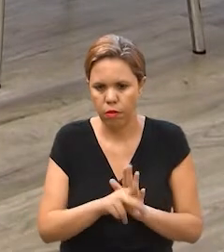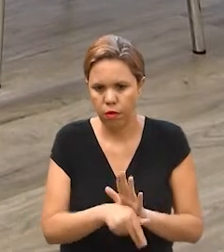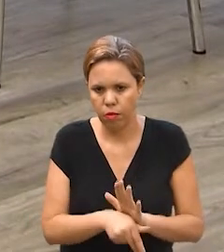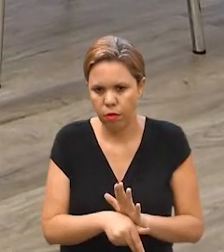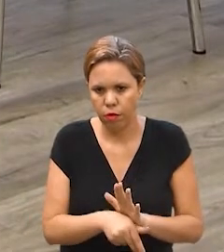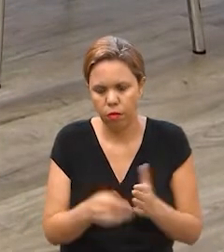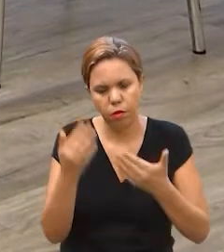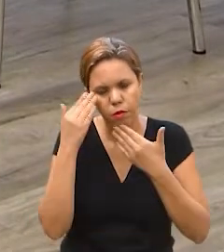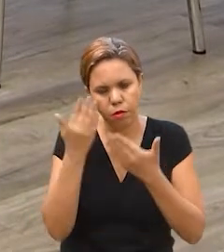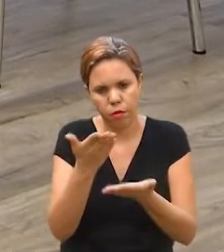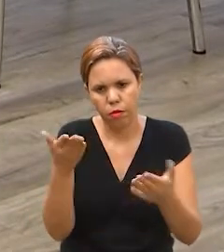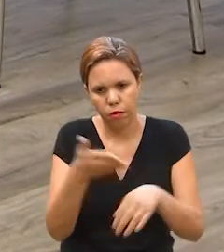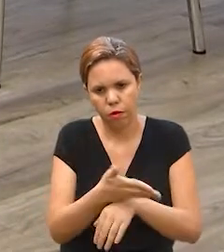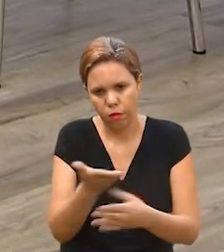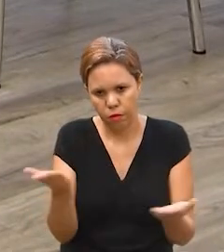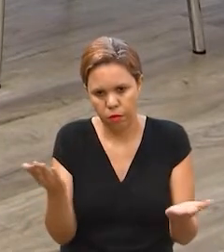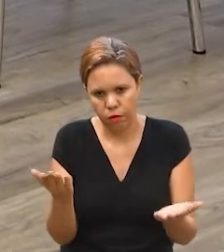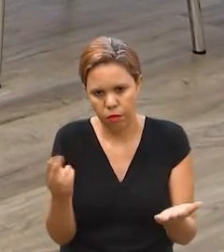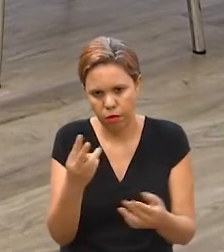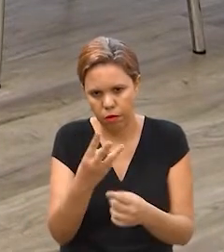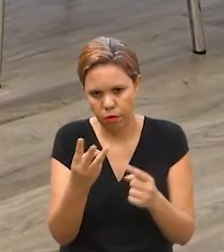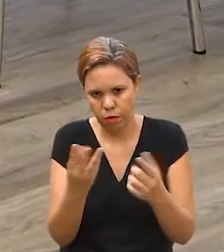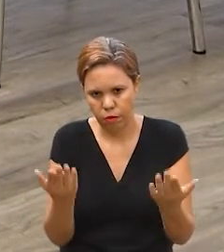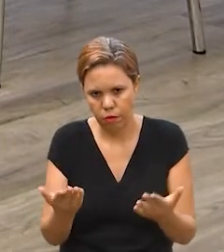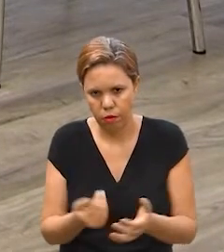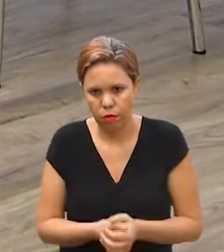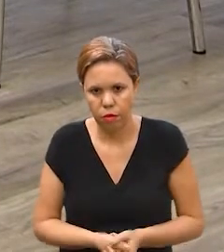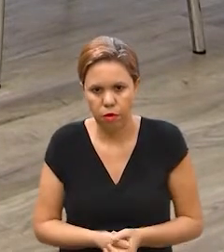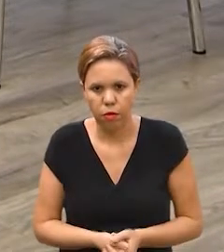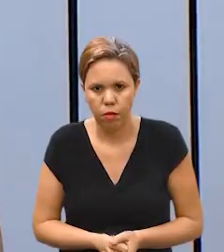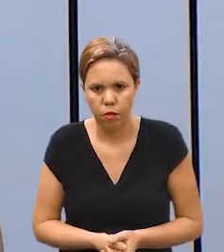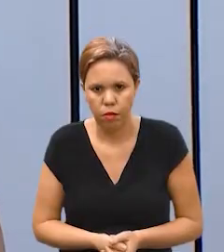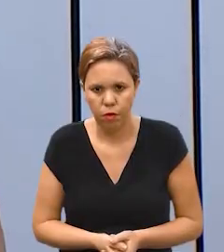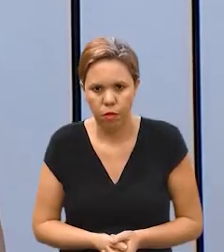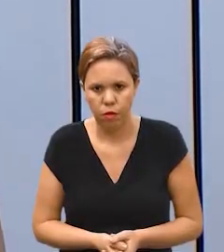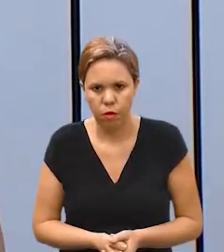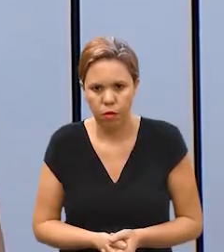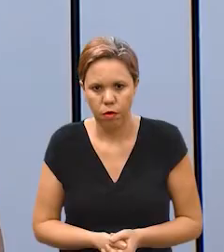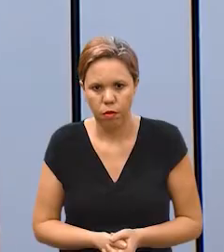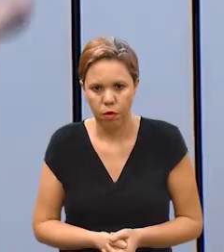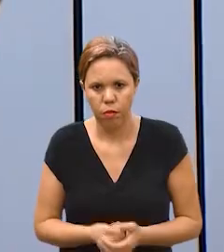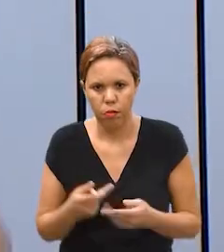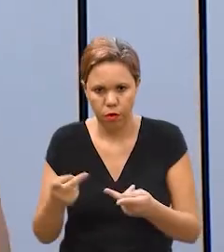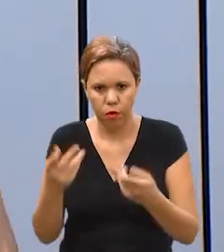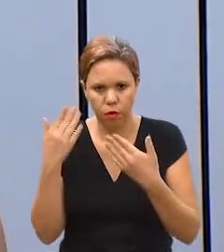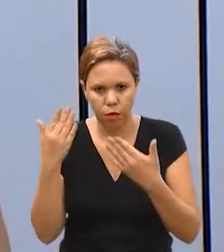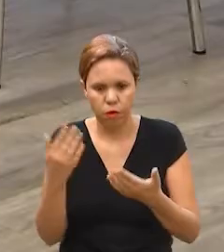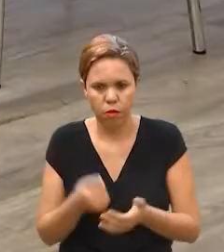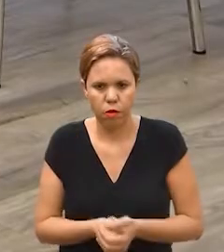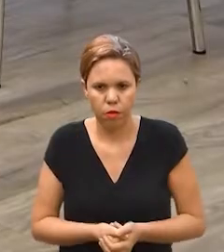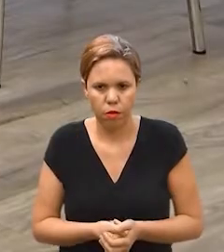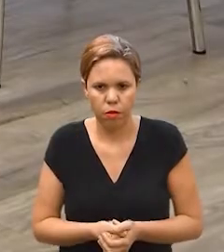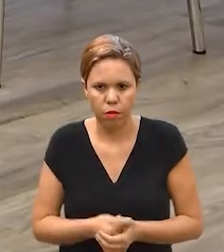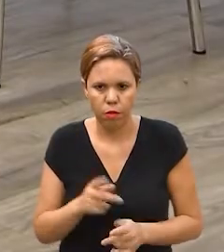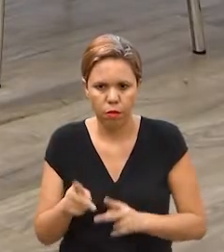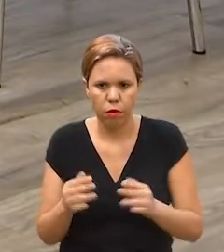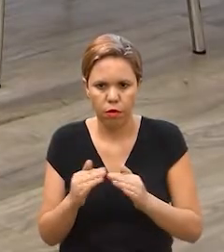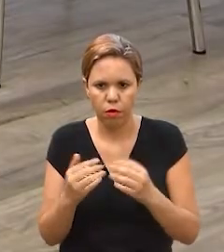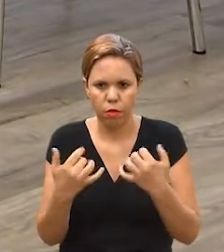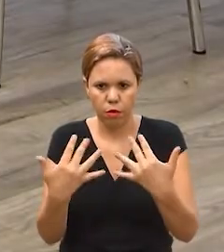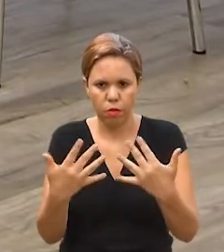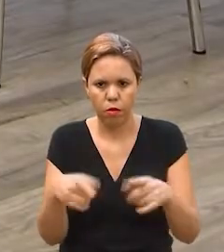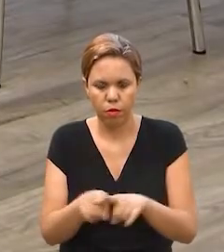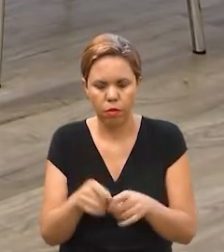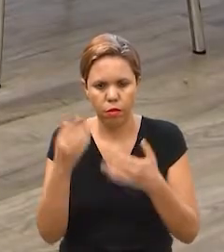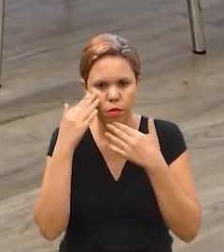de vários outros. Muito obrigada pela participação de vocês três aqui hoje. Obrigada. Obrigada pelo convite. A você de casa